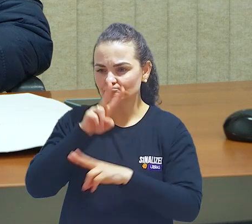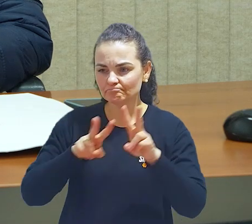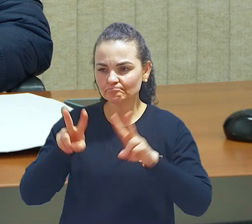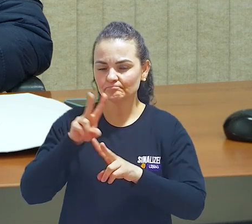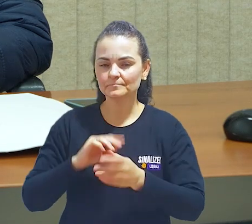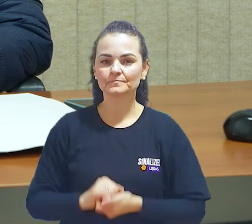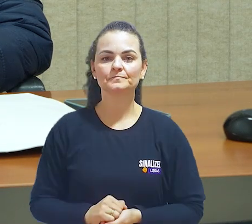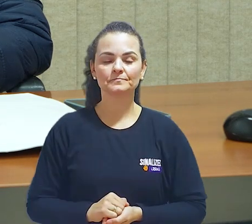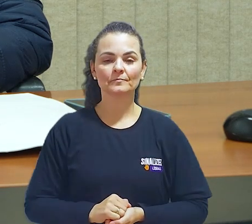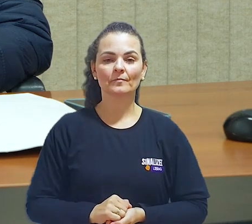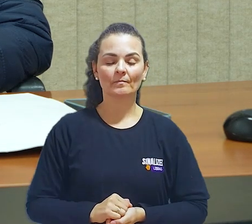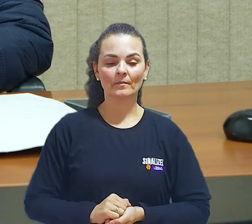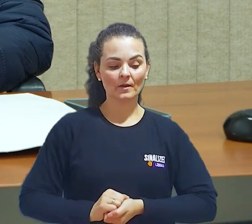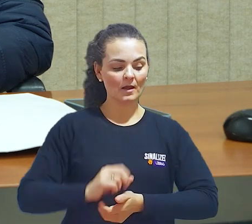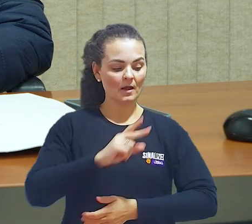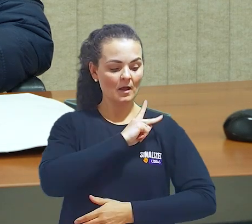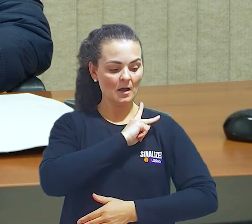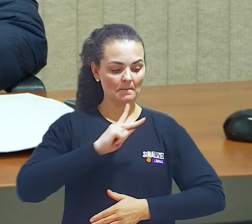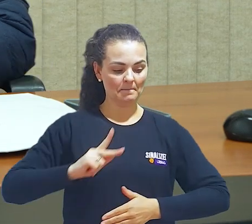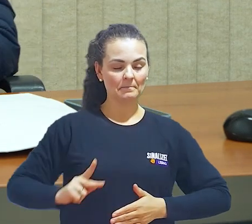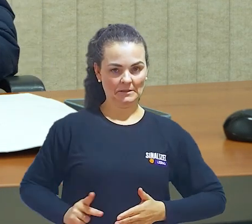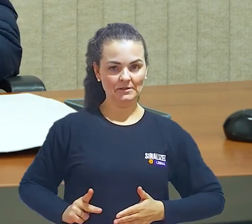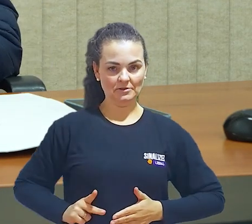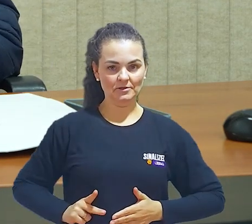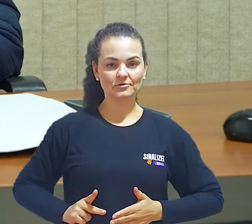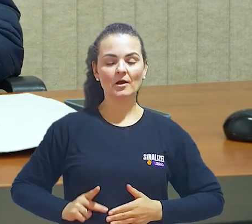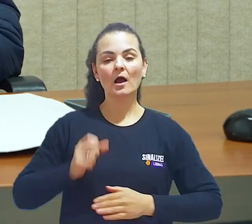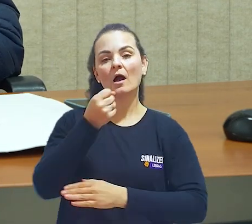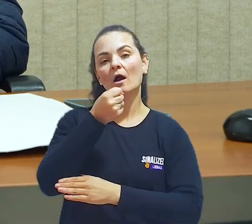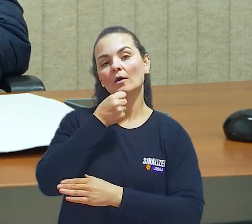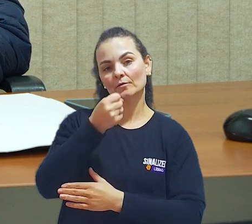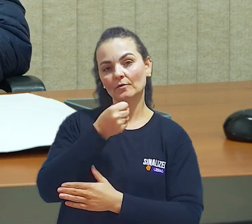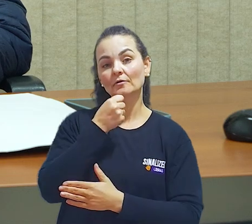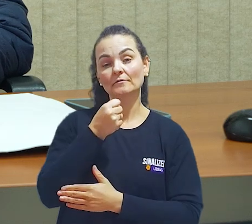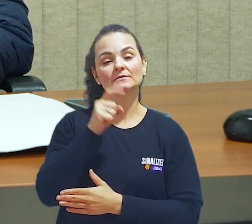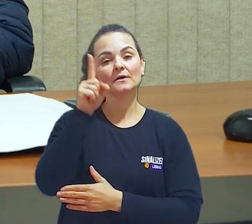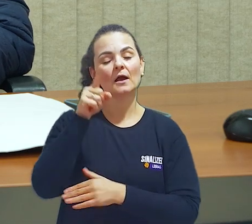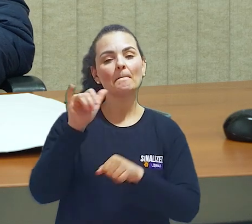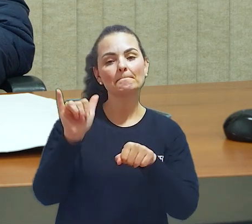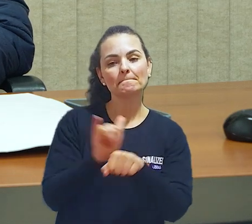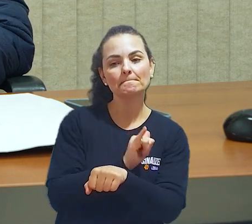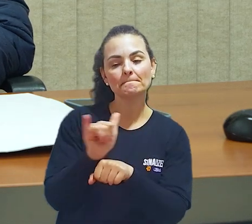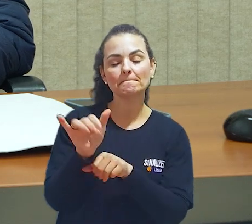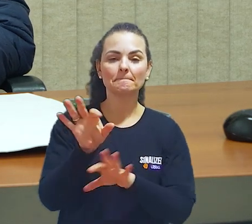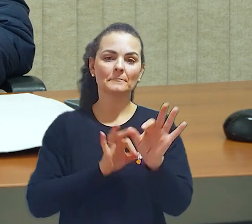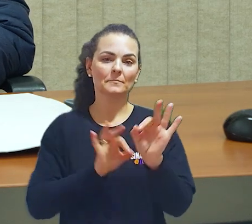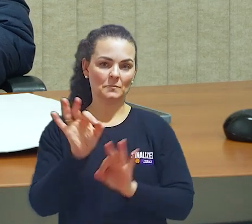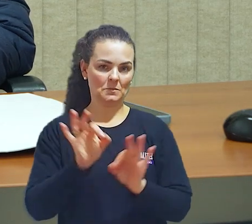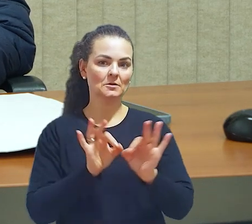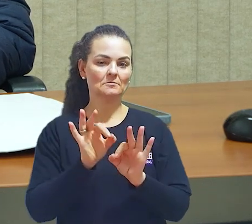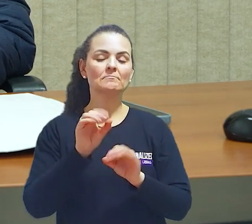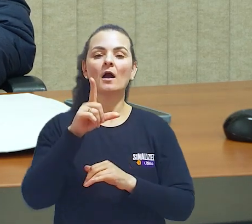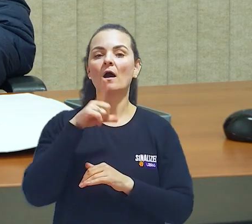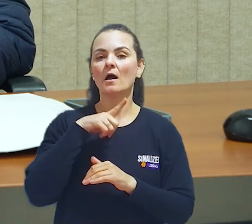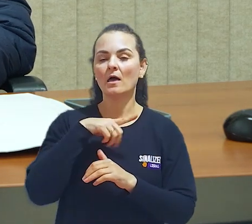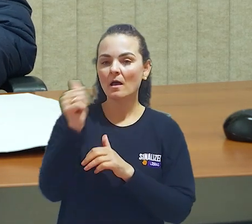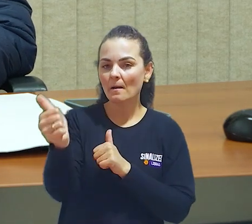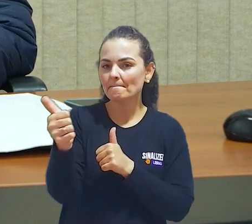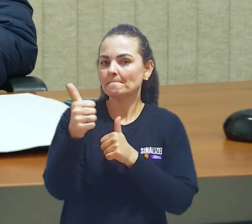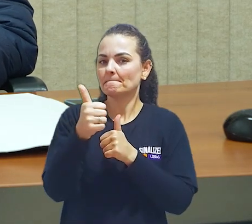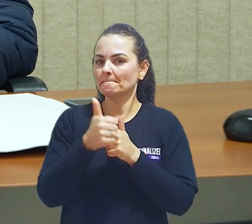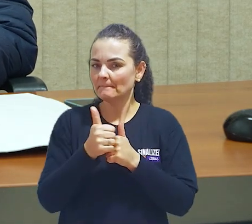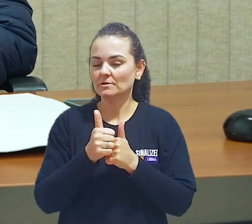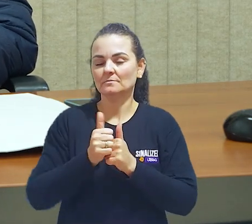E, presidente, a nossa entrevista, ela traz as questões relacionadas ao planejamento estratégico, que prevê uma maior aproximação com